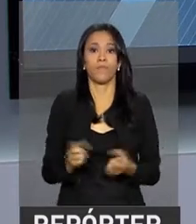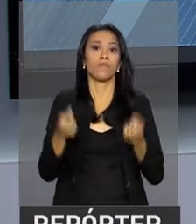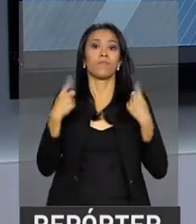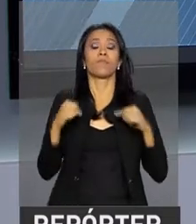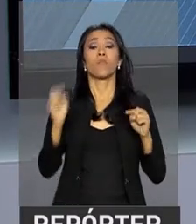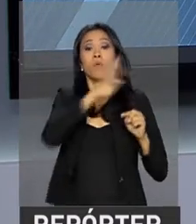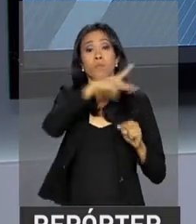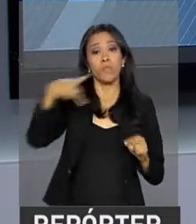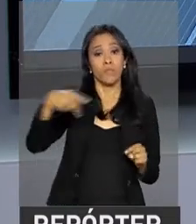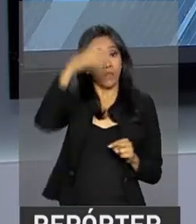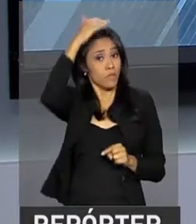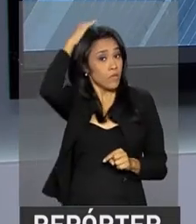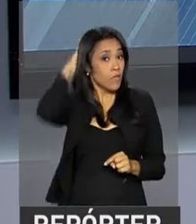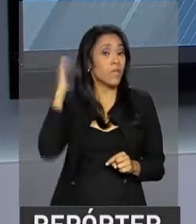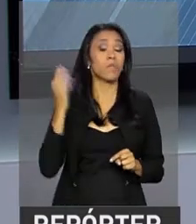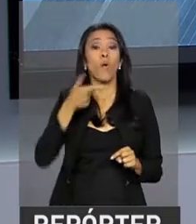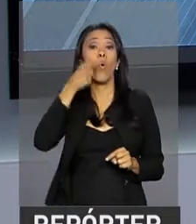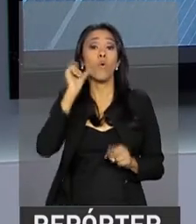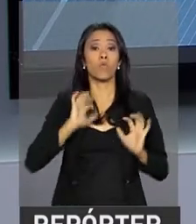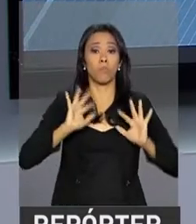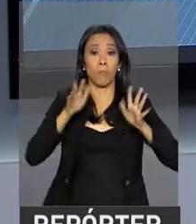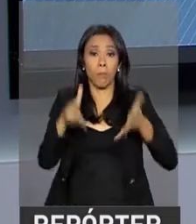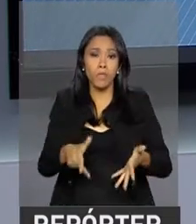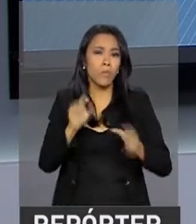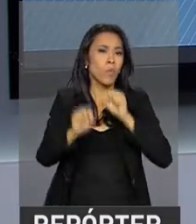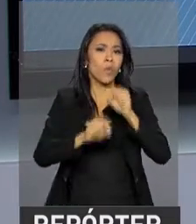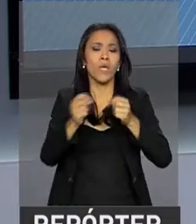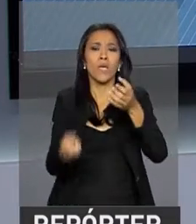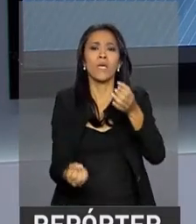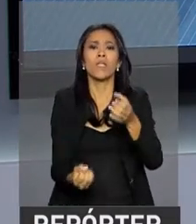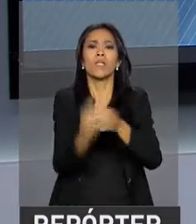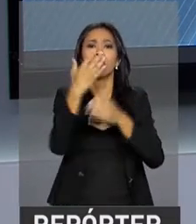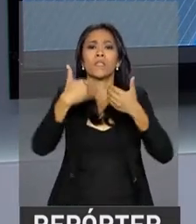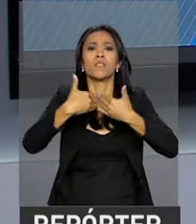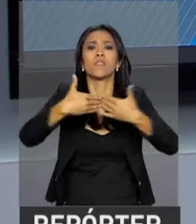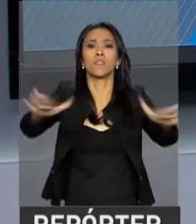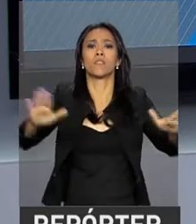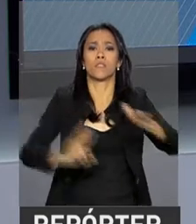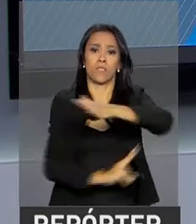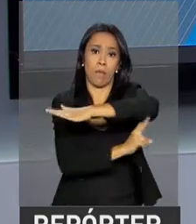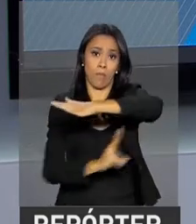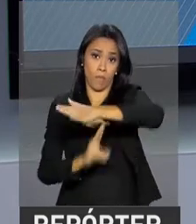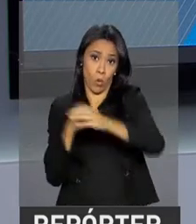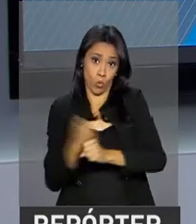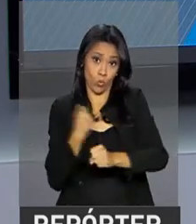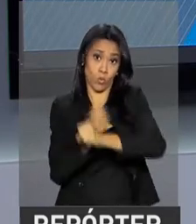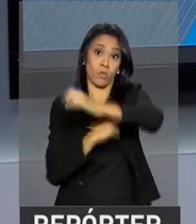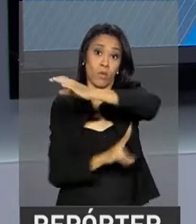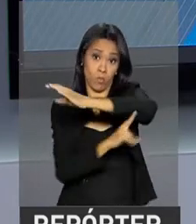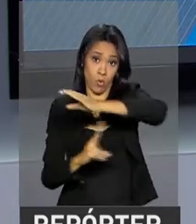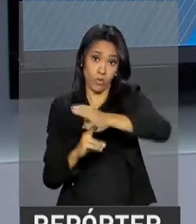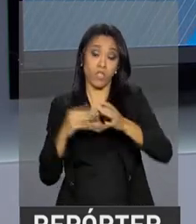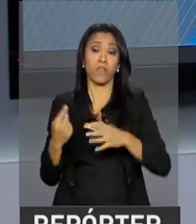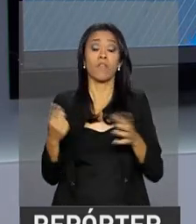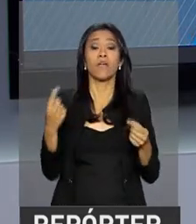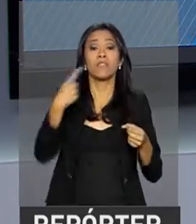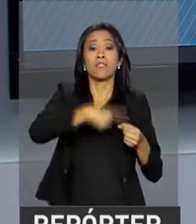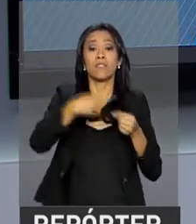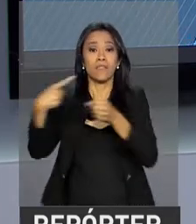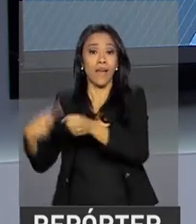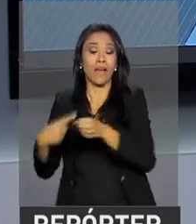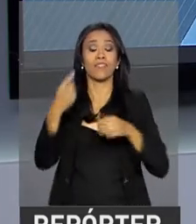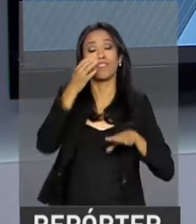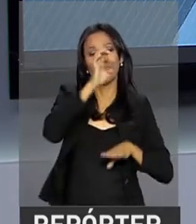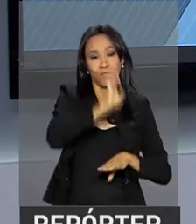presidente michel temer participou ontem do lançamento da ponte que vai ligar as cidades de xambioá no tocantins e são geraldo do araguaia